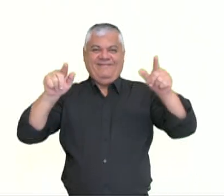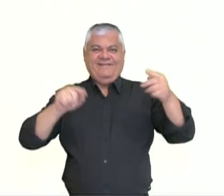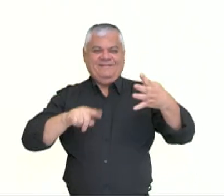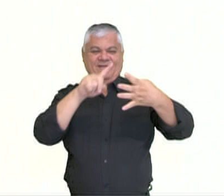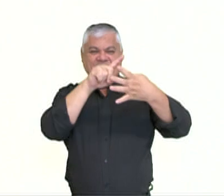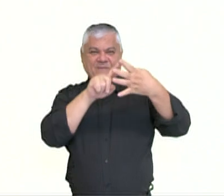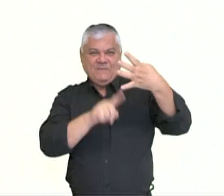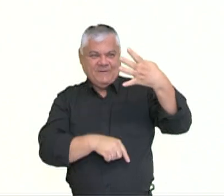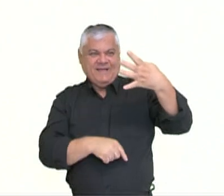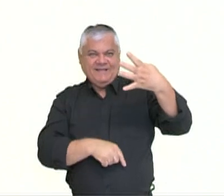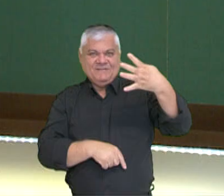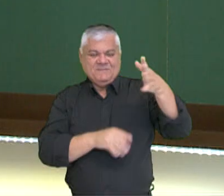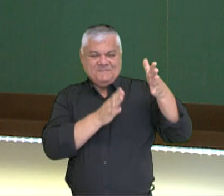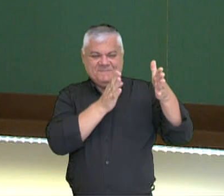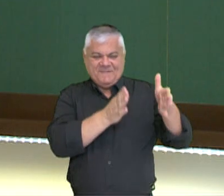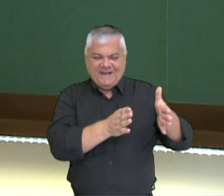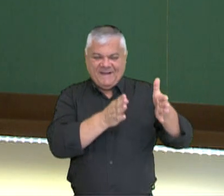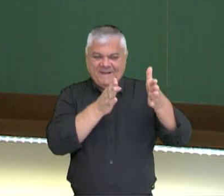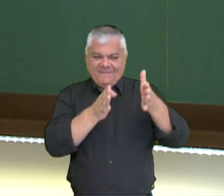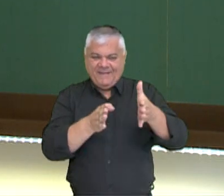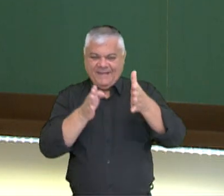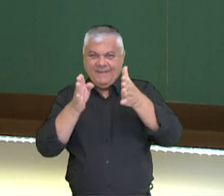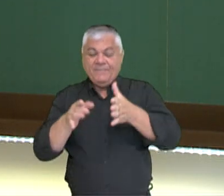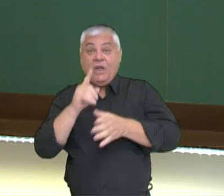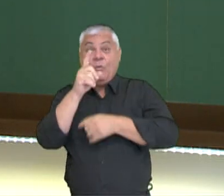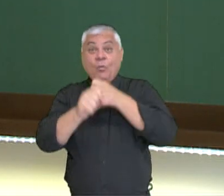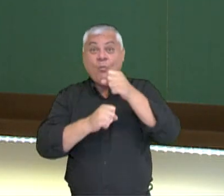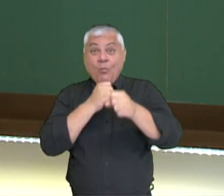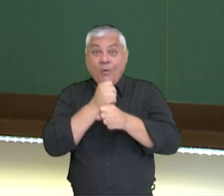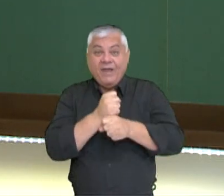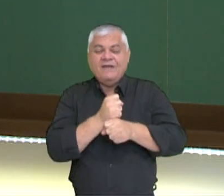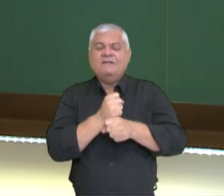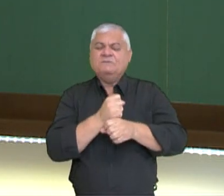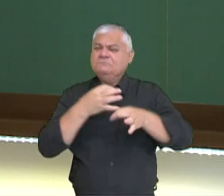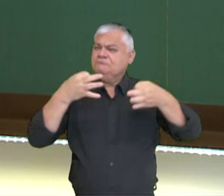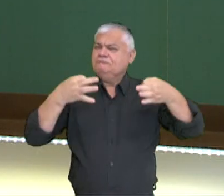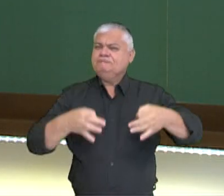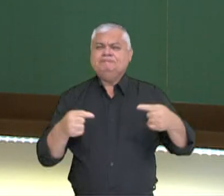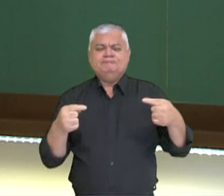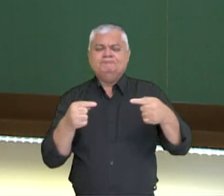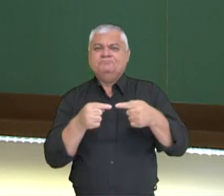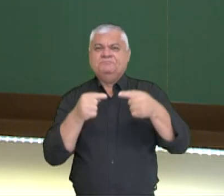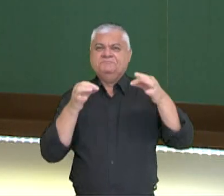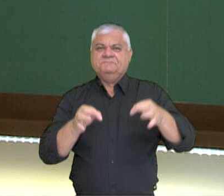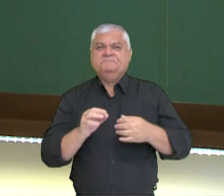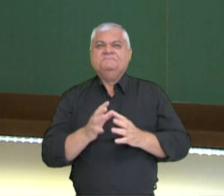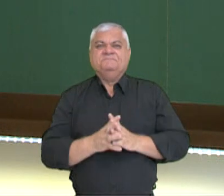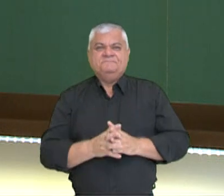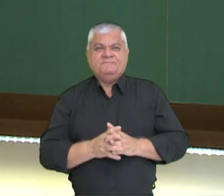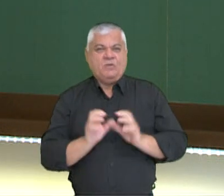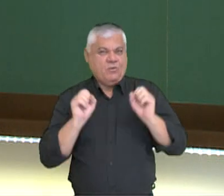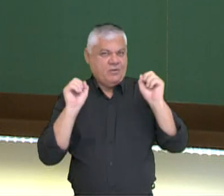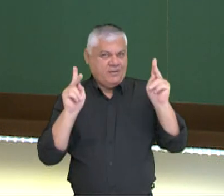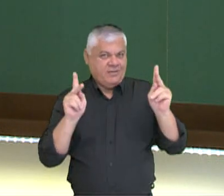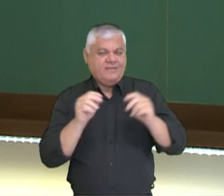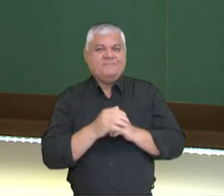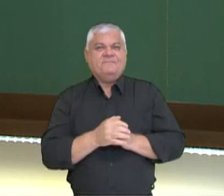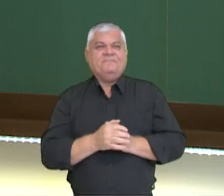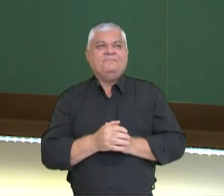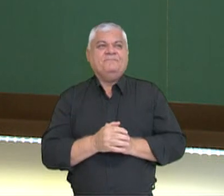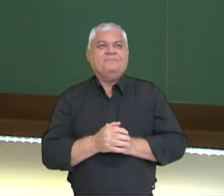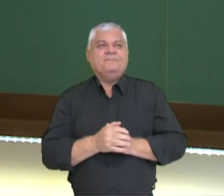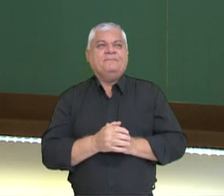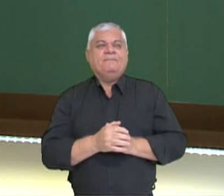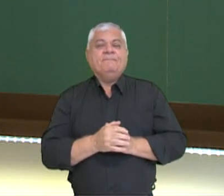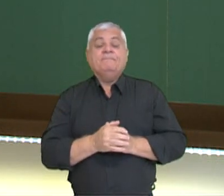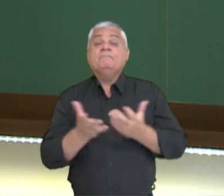4 períodos ao longo de um ano, com características bem específicas em cada um deles, certo? Então, estações bem definidas.